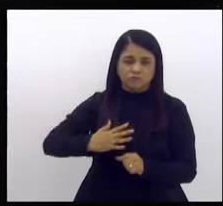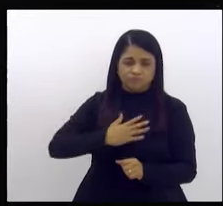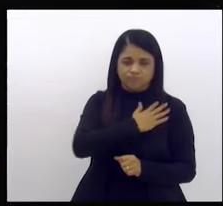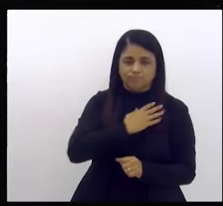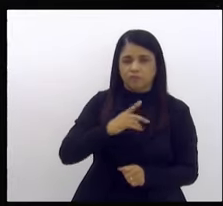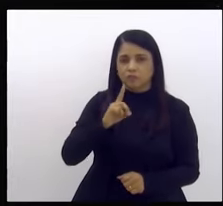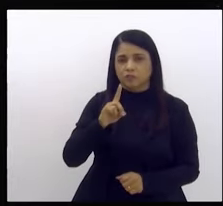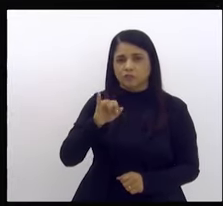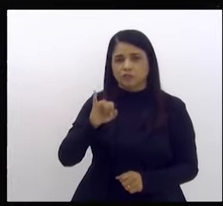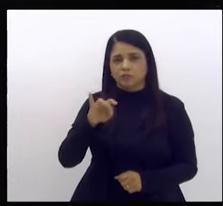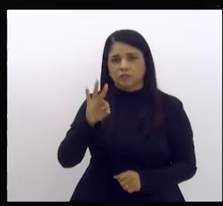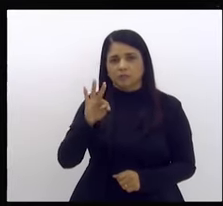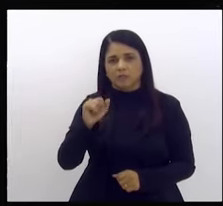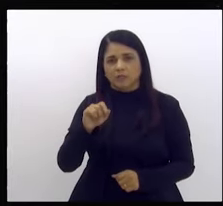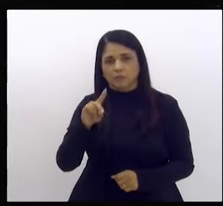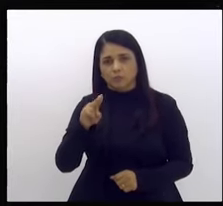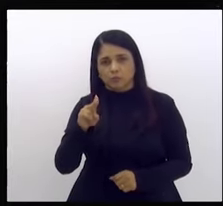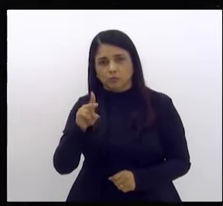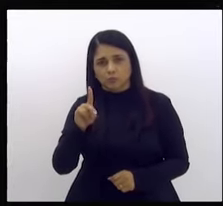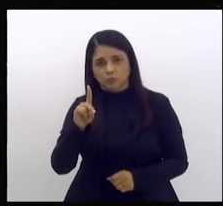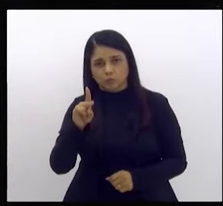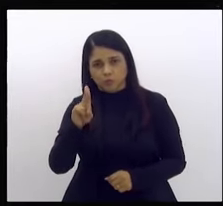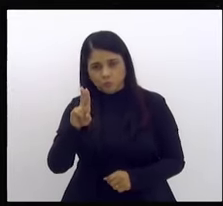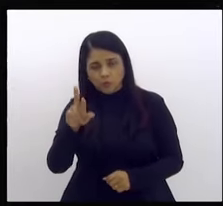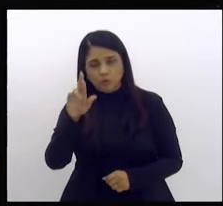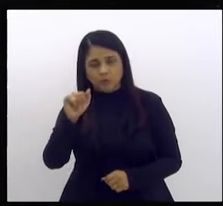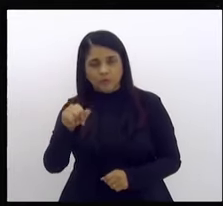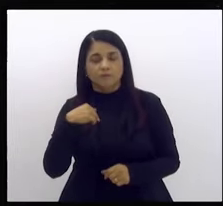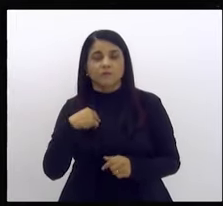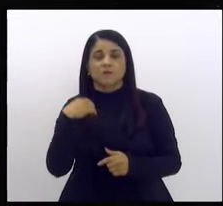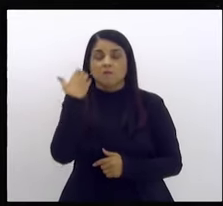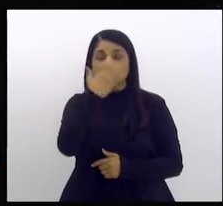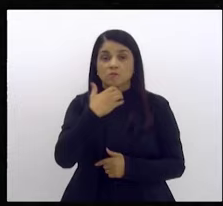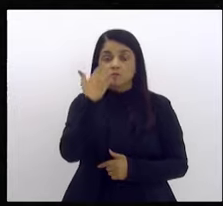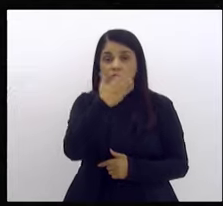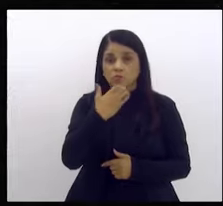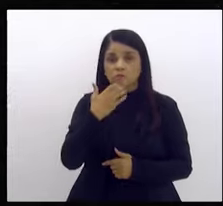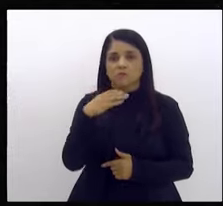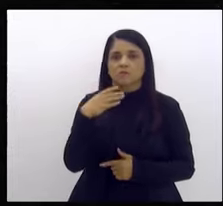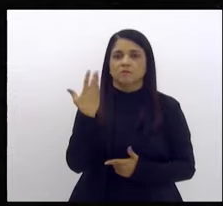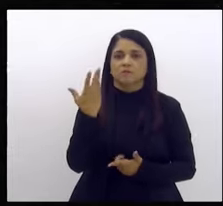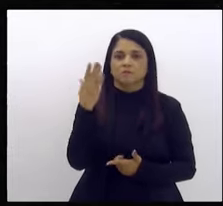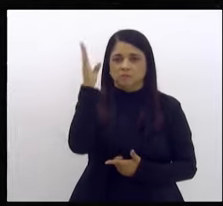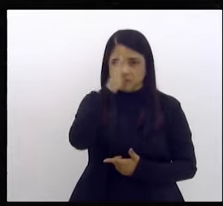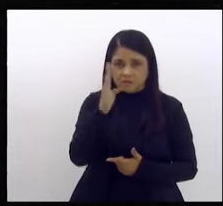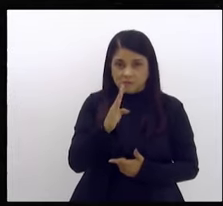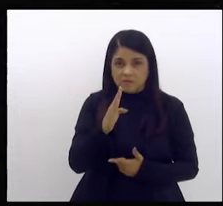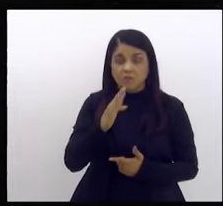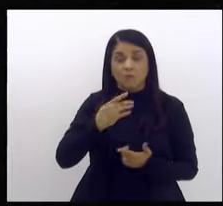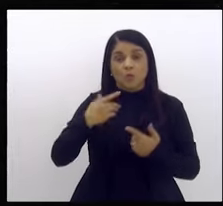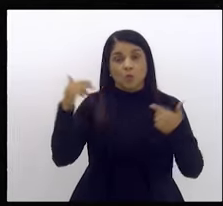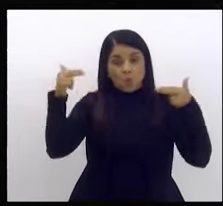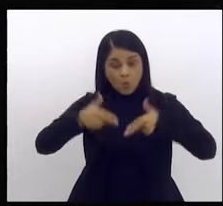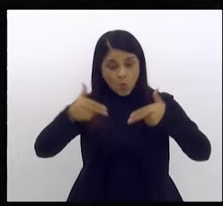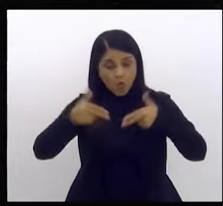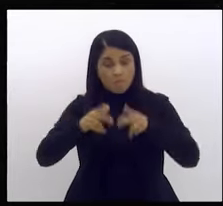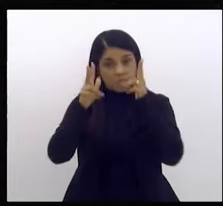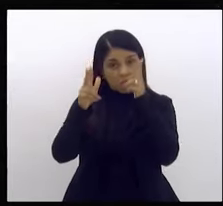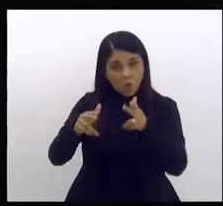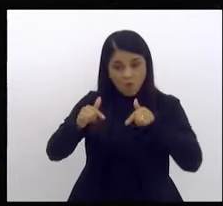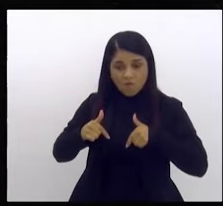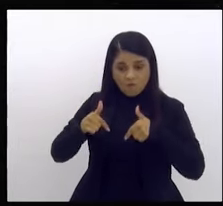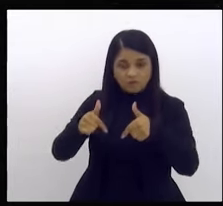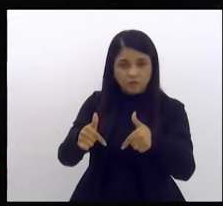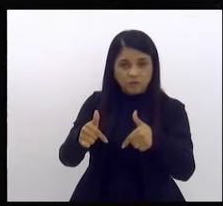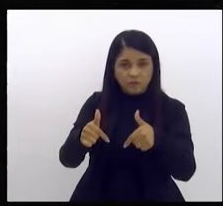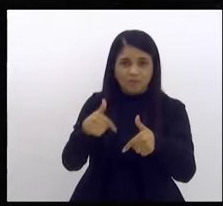da letra de cancionistas da música popular brasileira, a gente pode olhar o rap cumprindo essa mesma função nos dias de